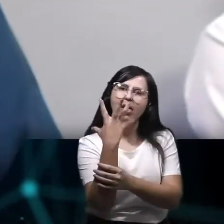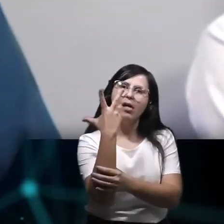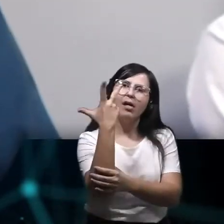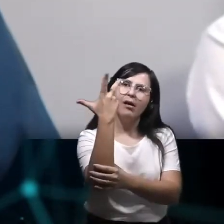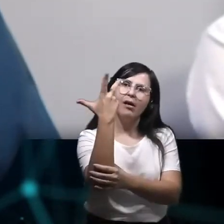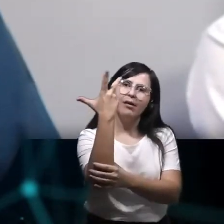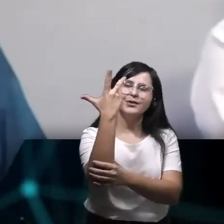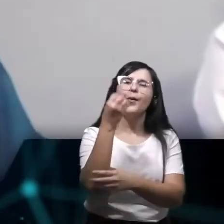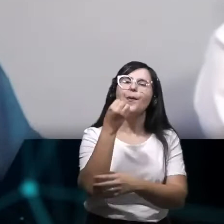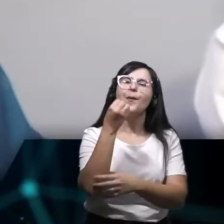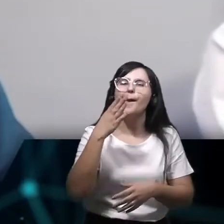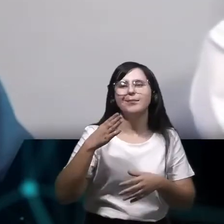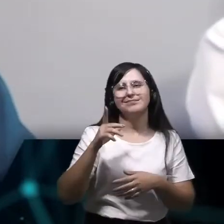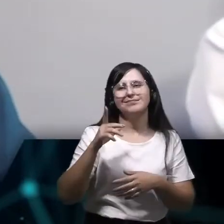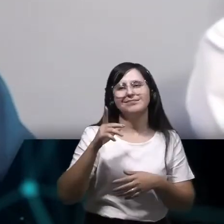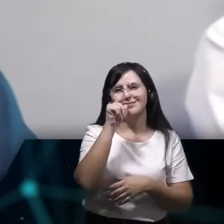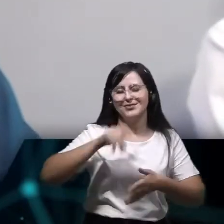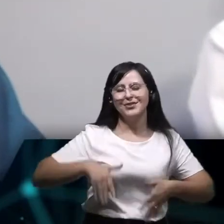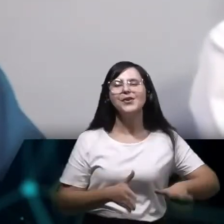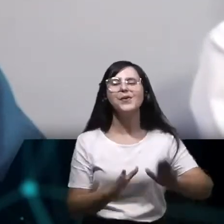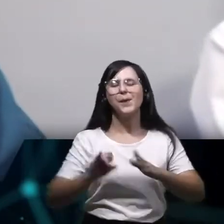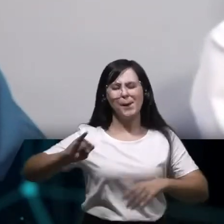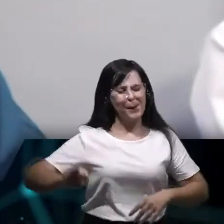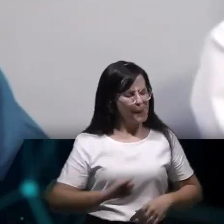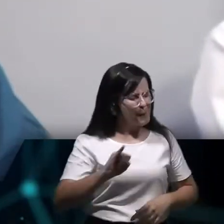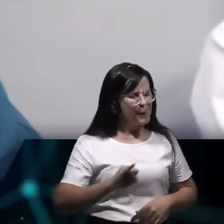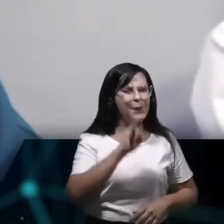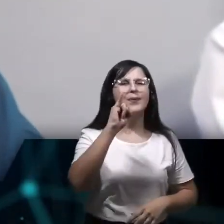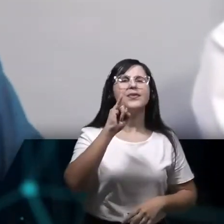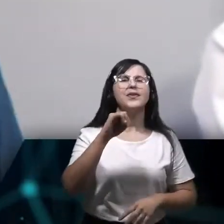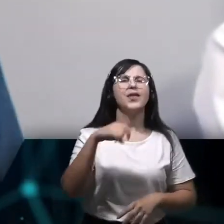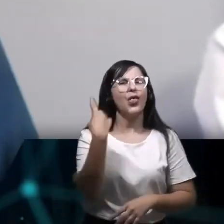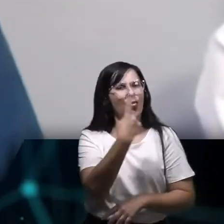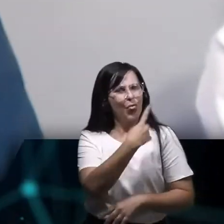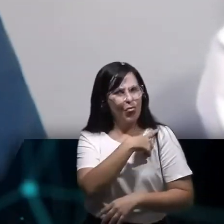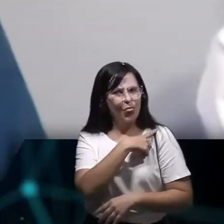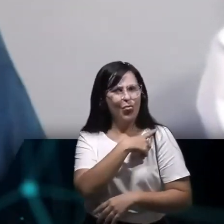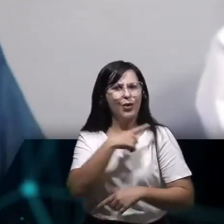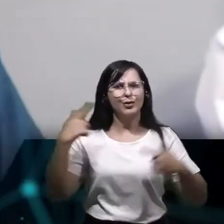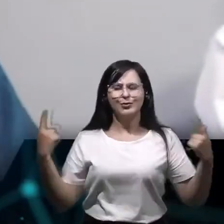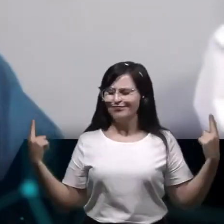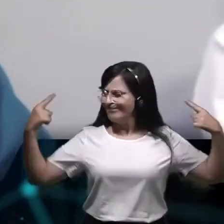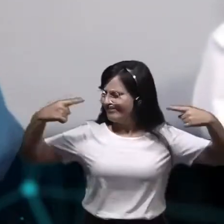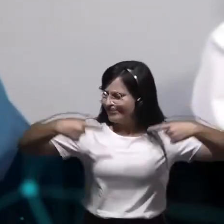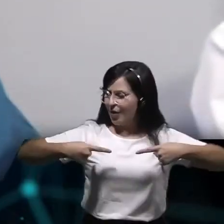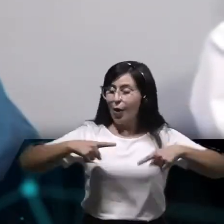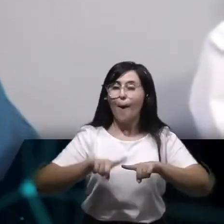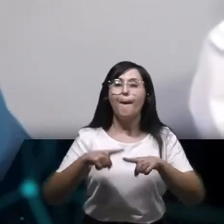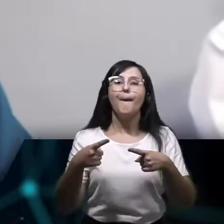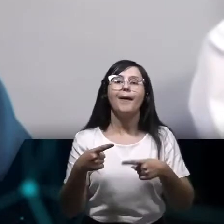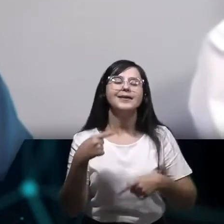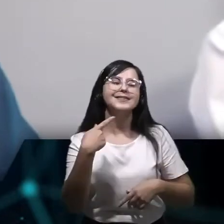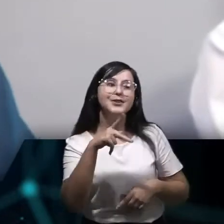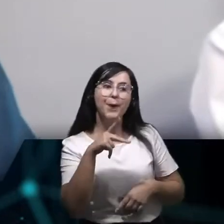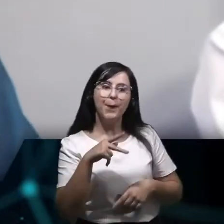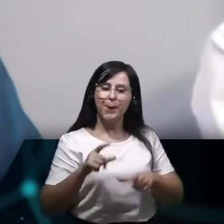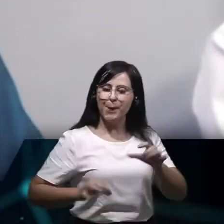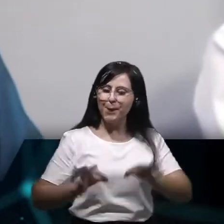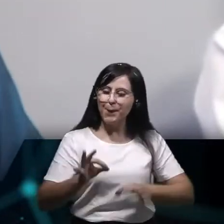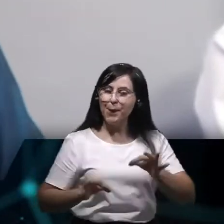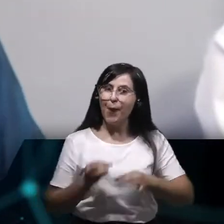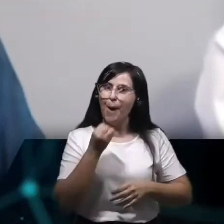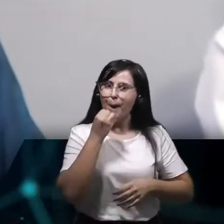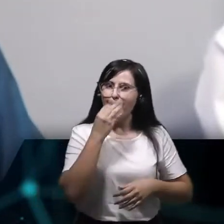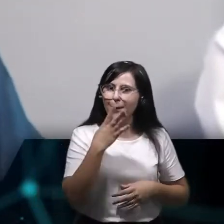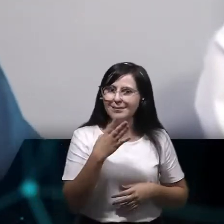nascentes do nosso rio. Isso é muito importante, Marcel. Não é porque a gente é de adversário político que eu vou dizer que seu projeto é ruim. Seu projeto